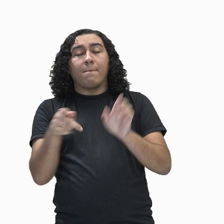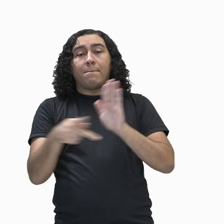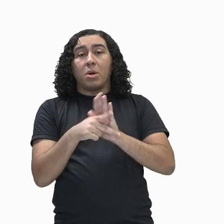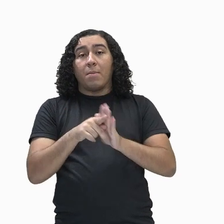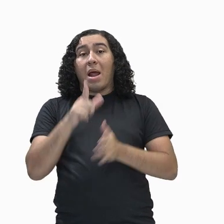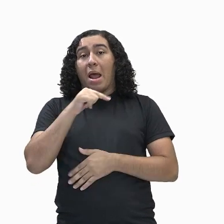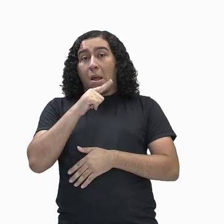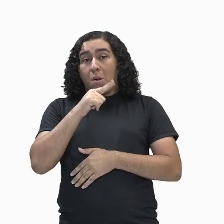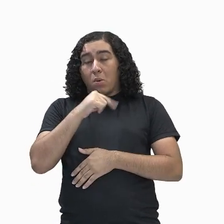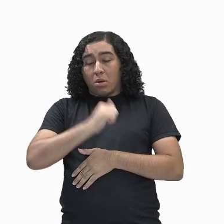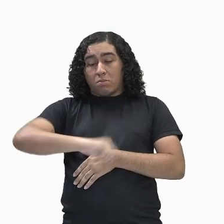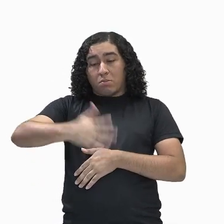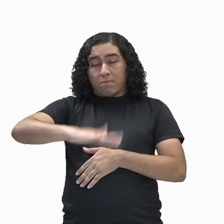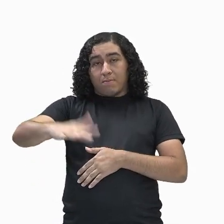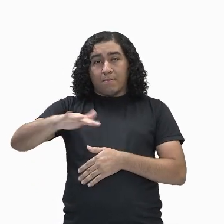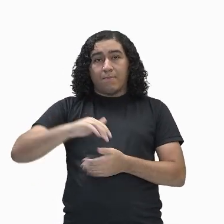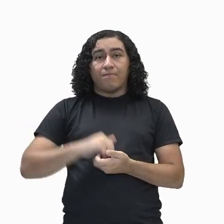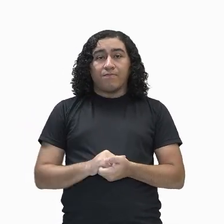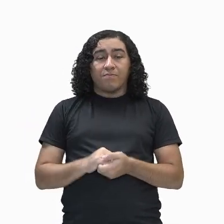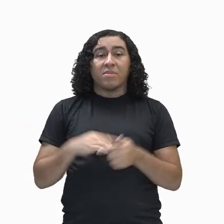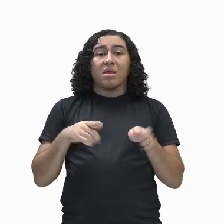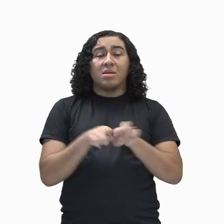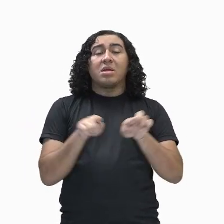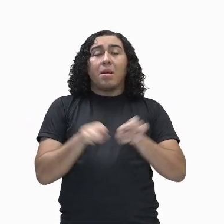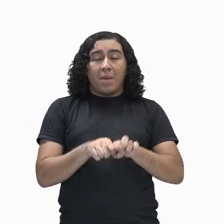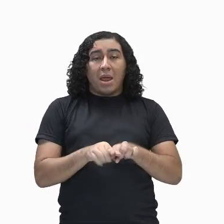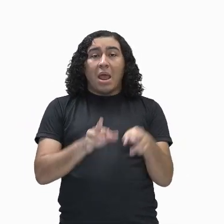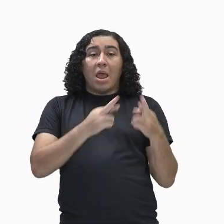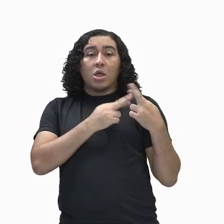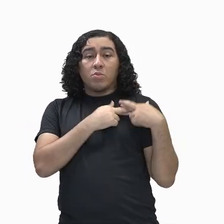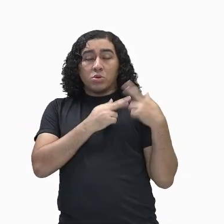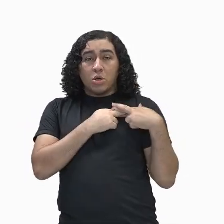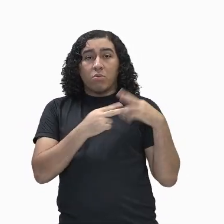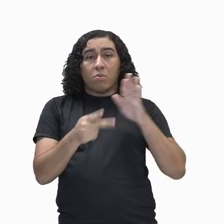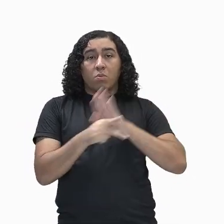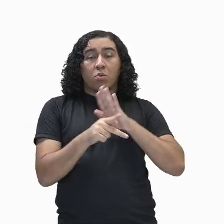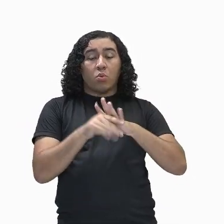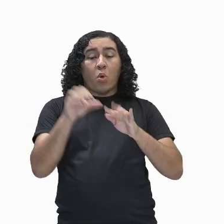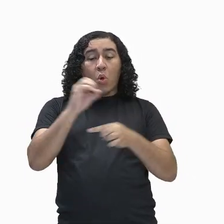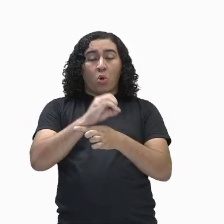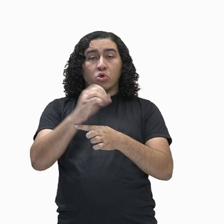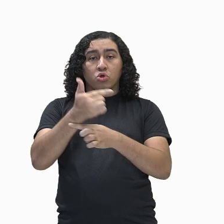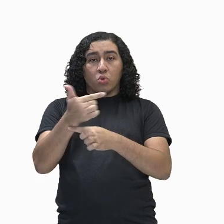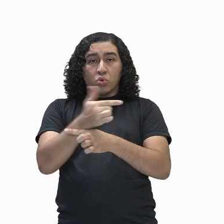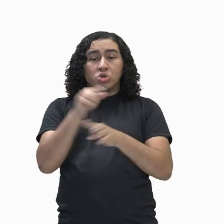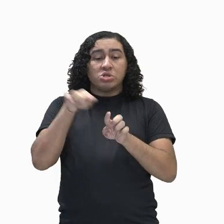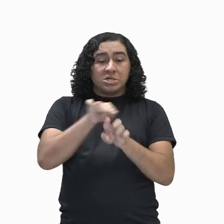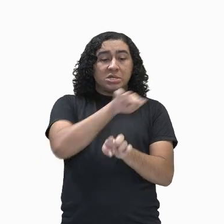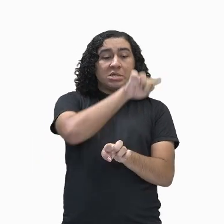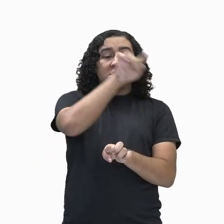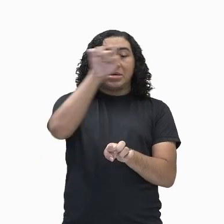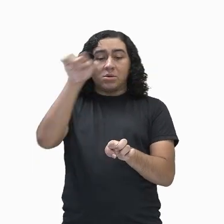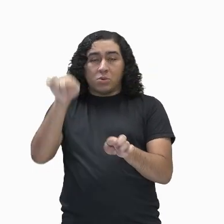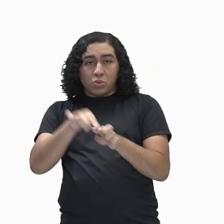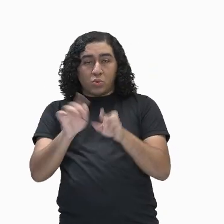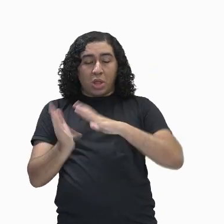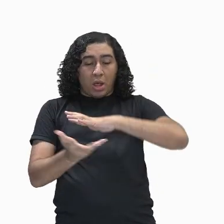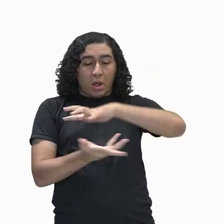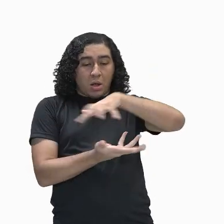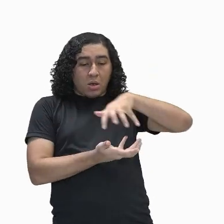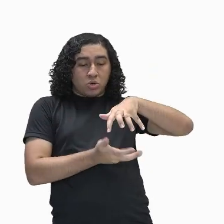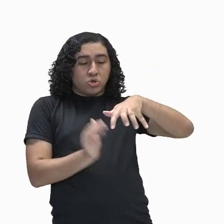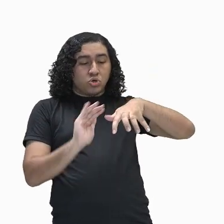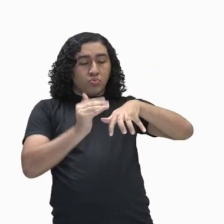né? Elas também são responsáveis pela renovação do gás oxigênio da atmosfera. Então, como nós acabamos de